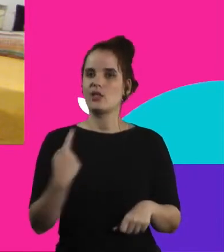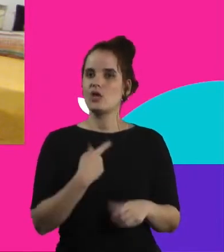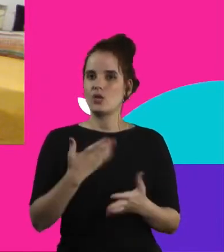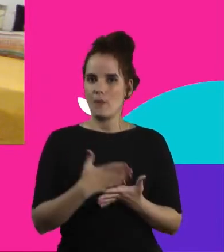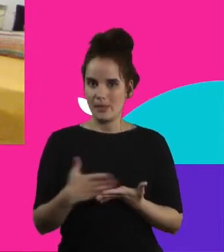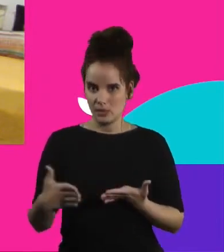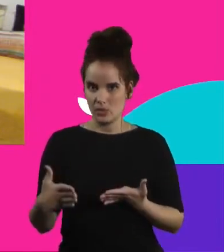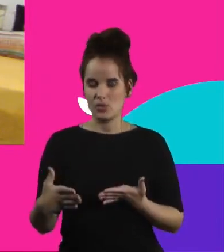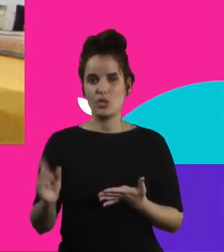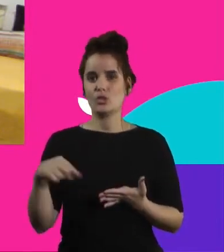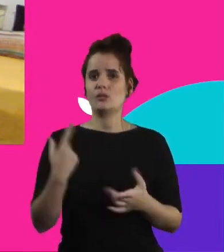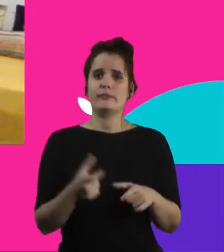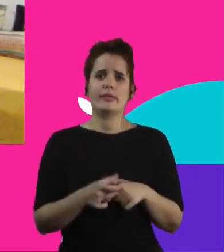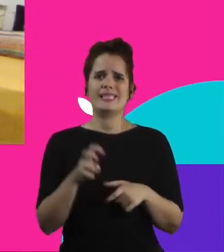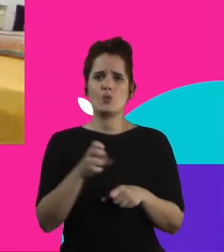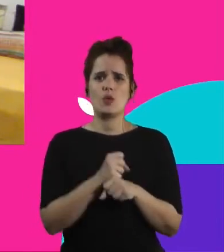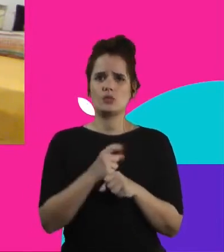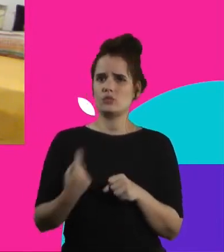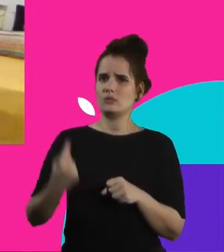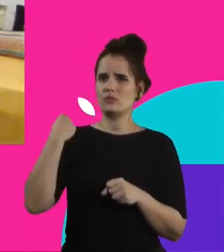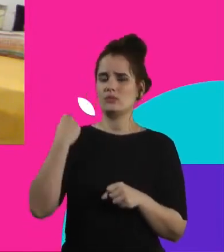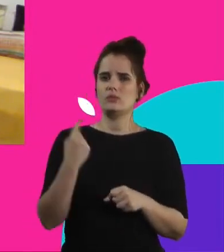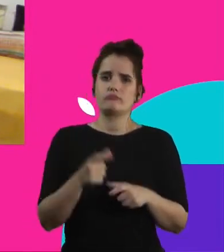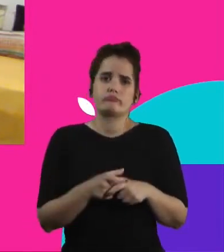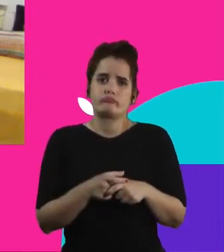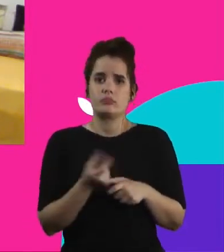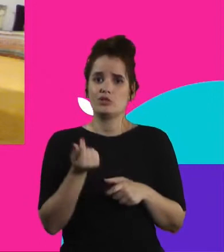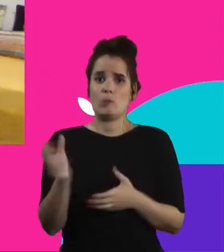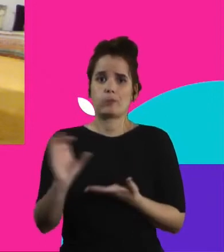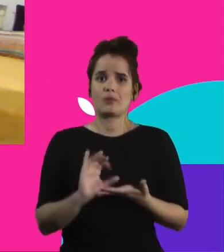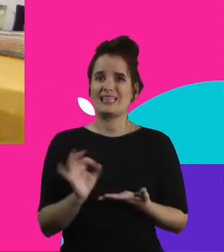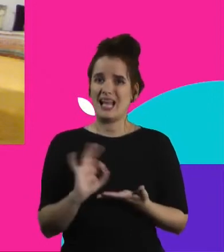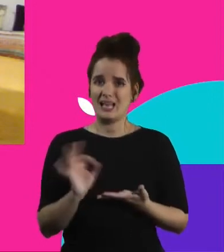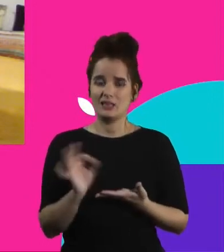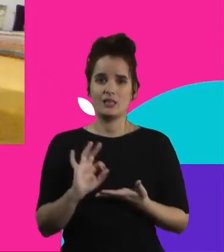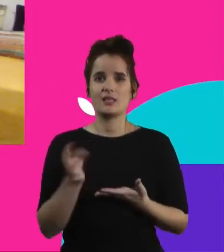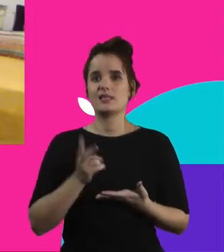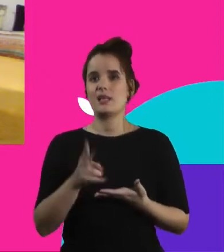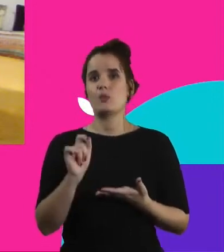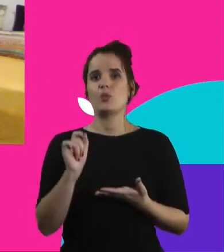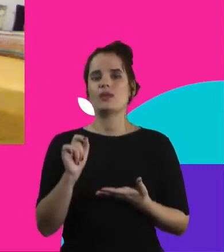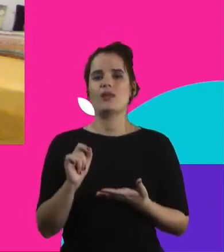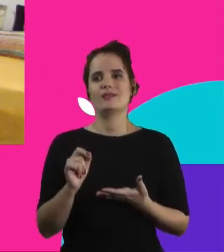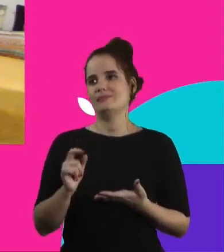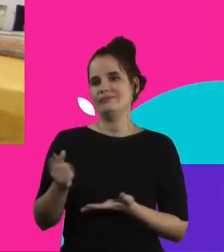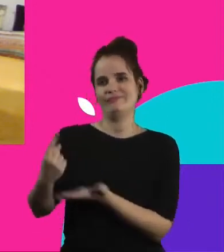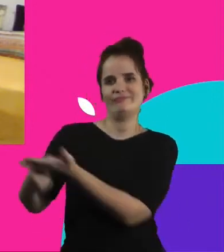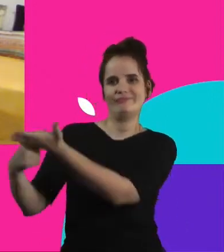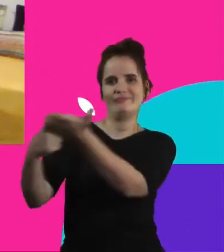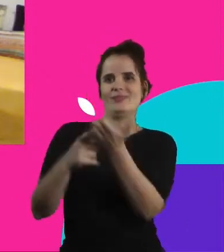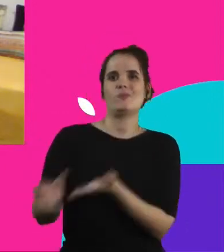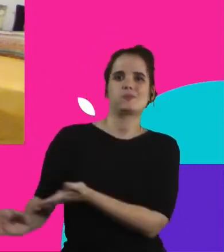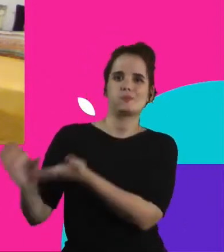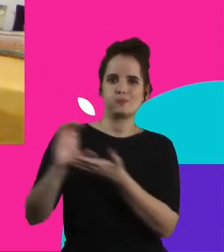uma iniciativa muito pequenininha, há 5 anos atrás, praticamente sem nenhum recurso, conseguindo recurso através de financiamento coletivo, algumas pequenas